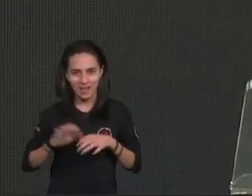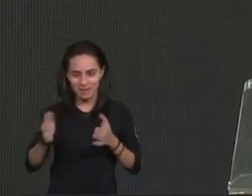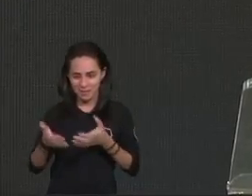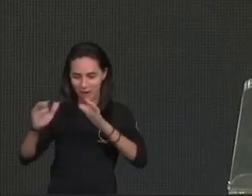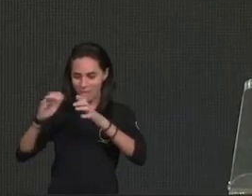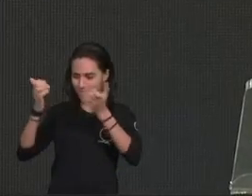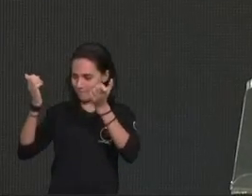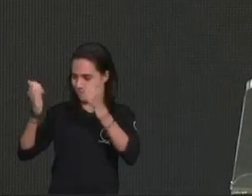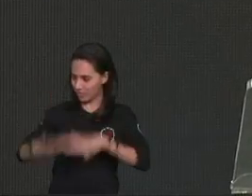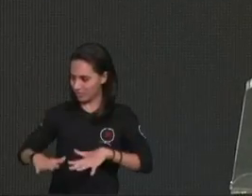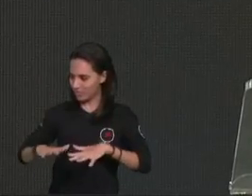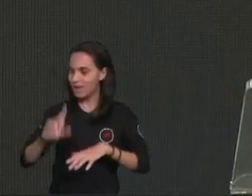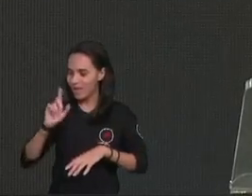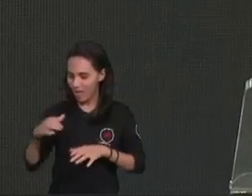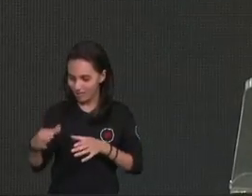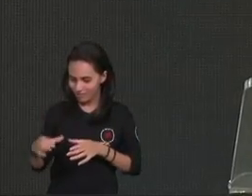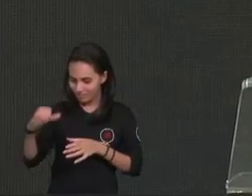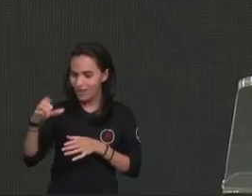AM